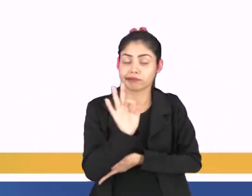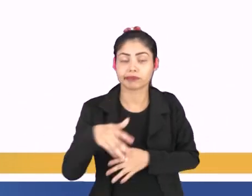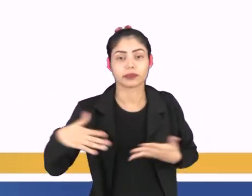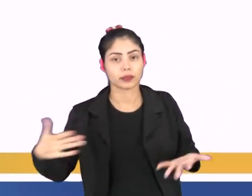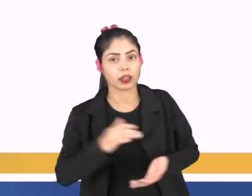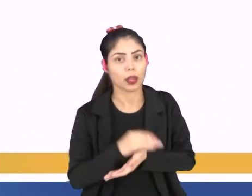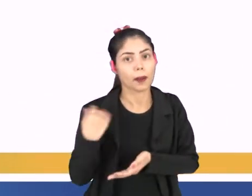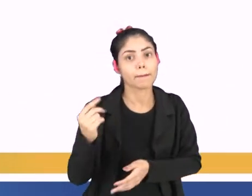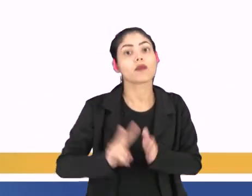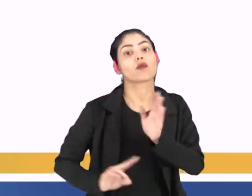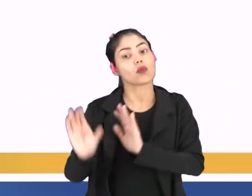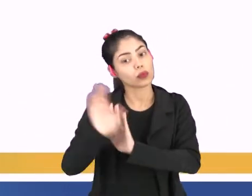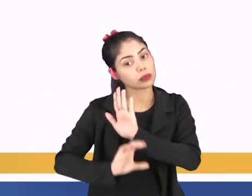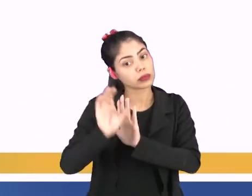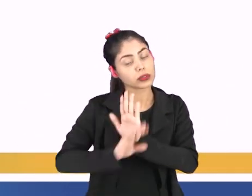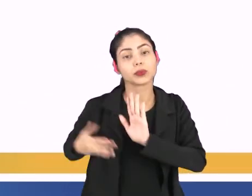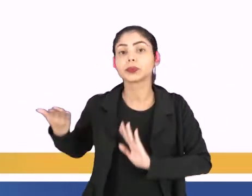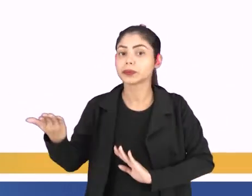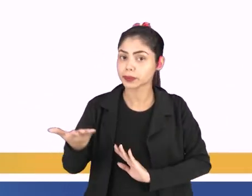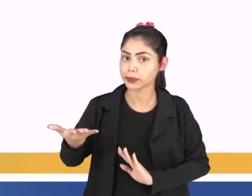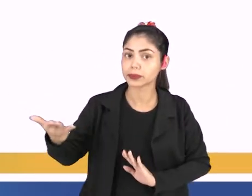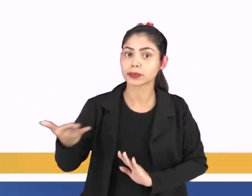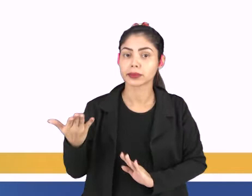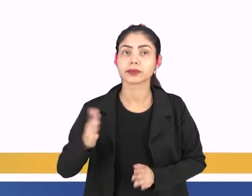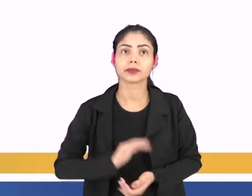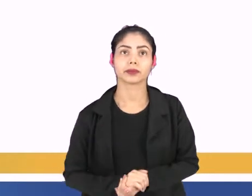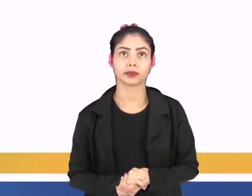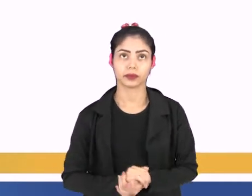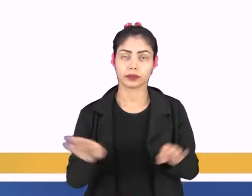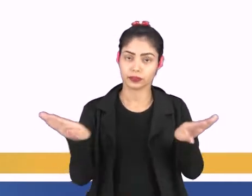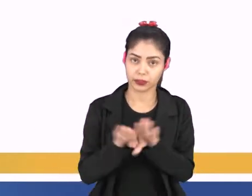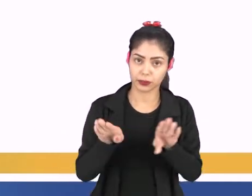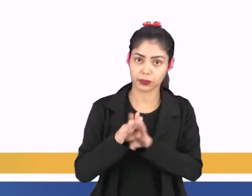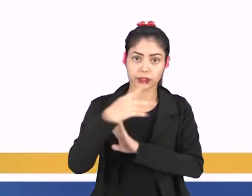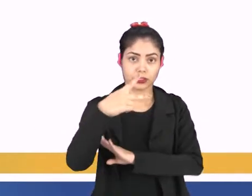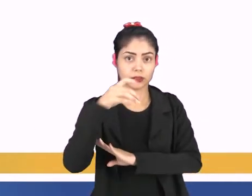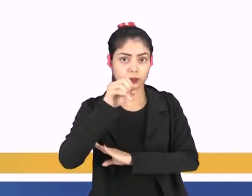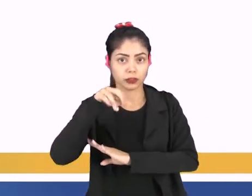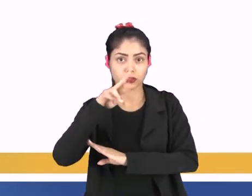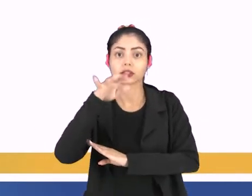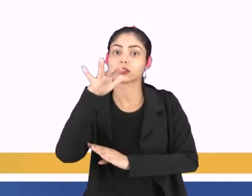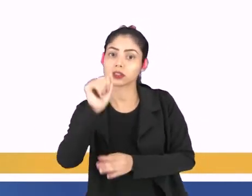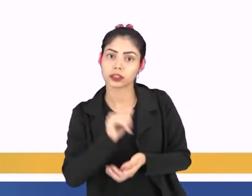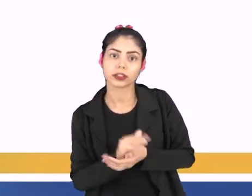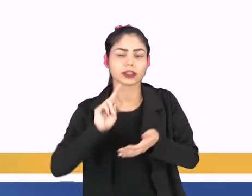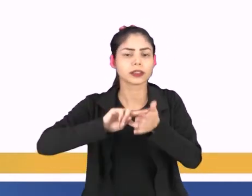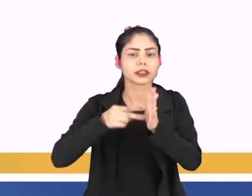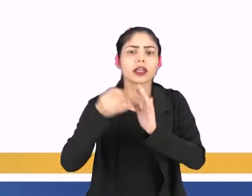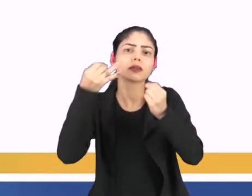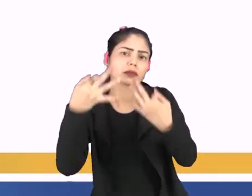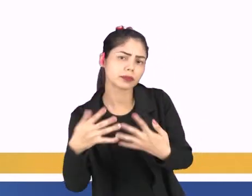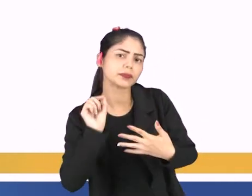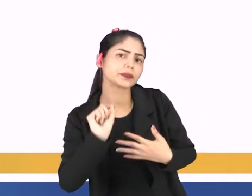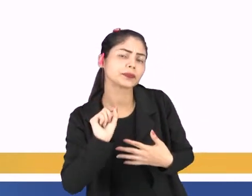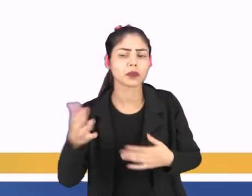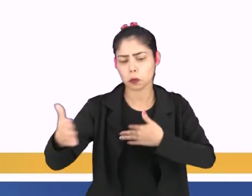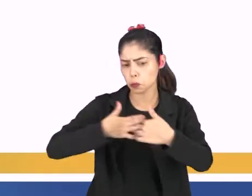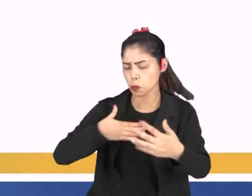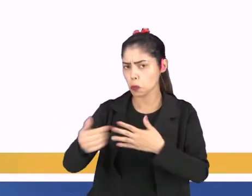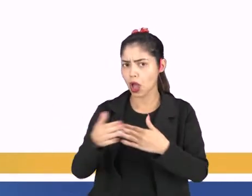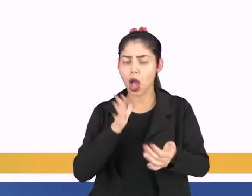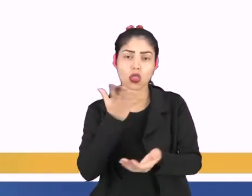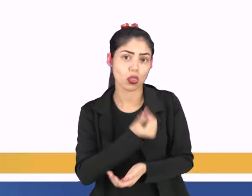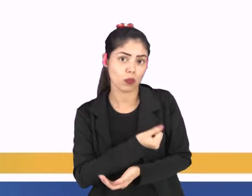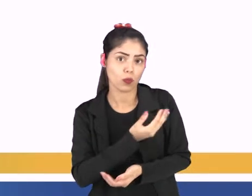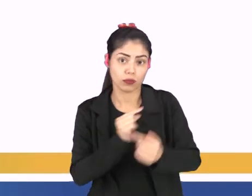nós, pelo conceito básico da álgebra e da potência, que diz o seguinte: qualquer número